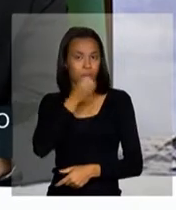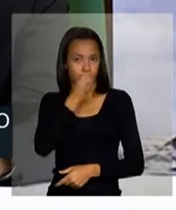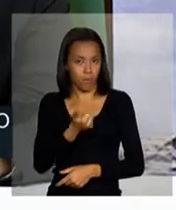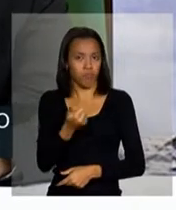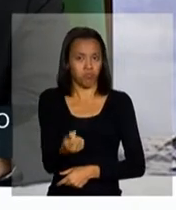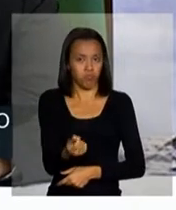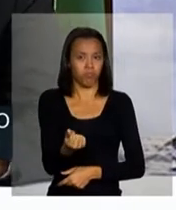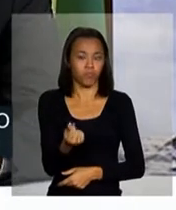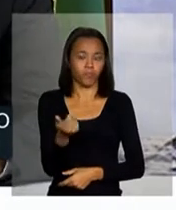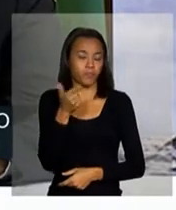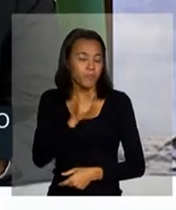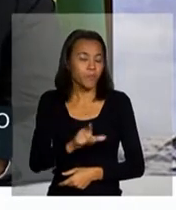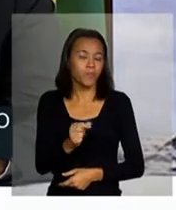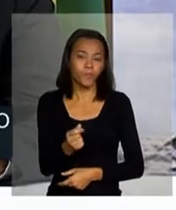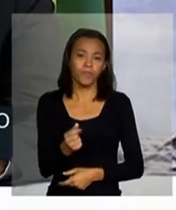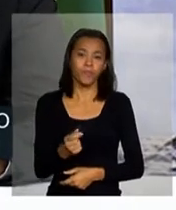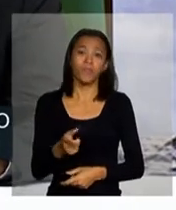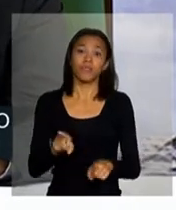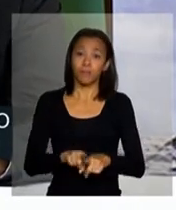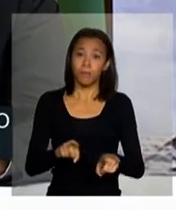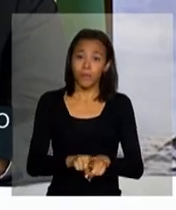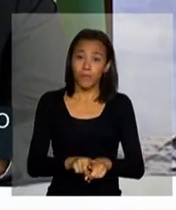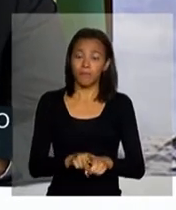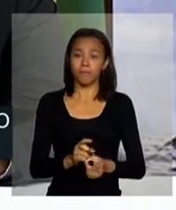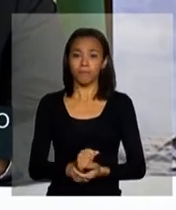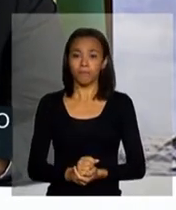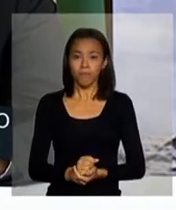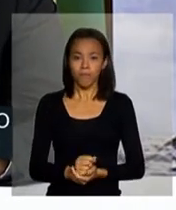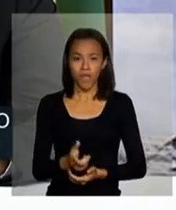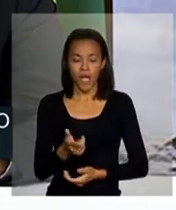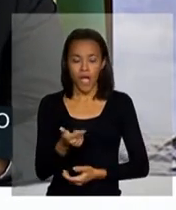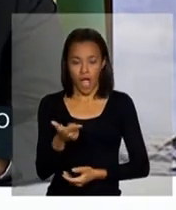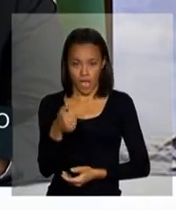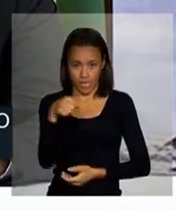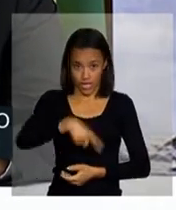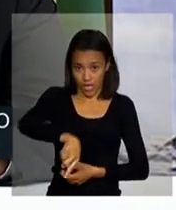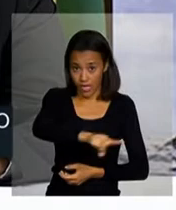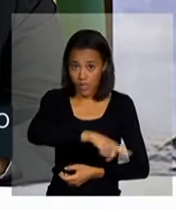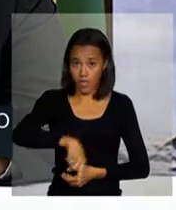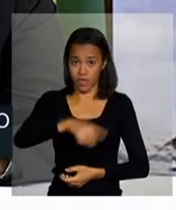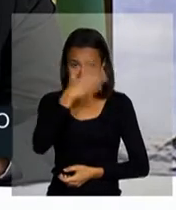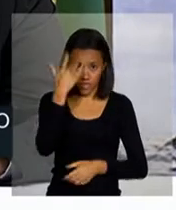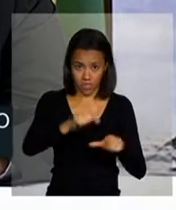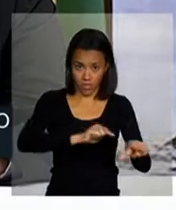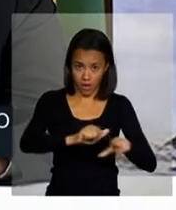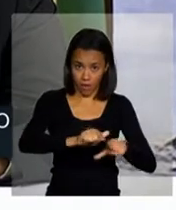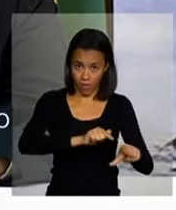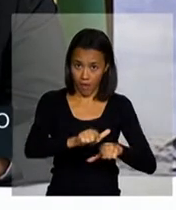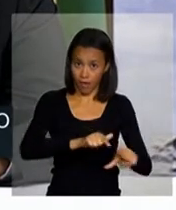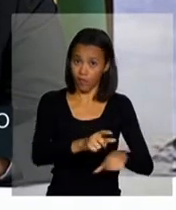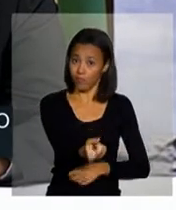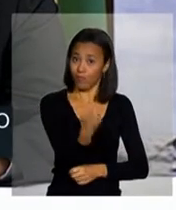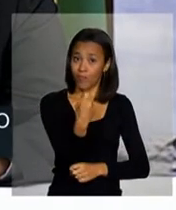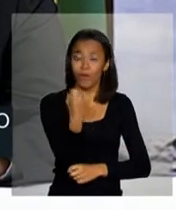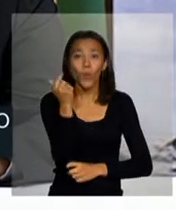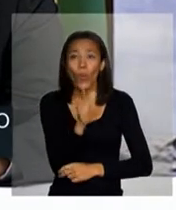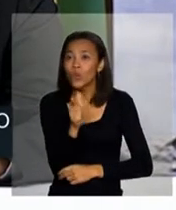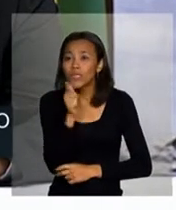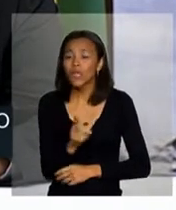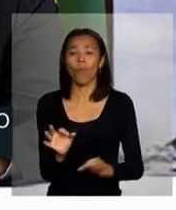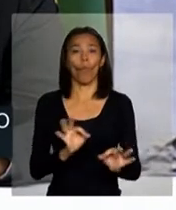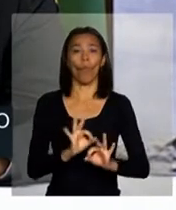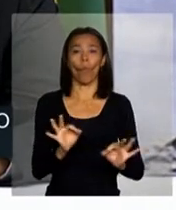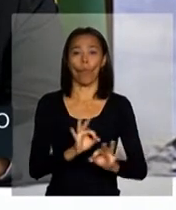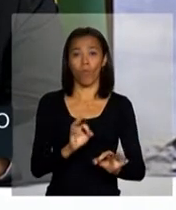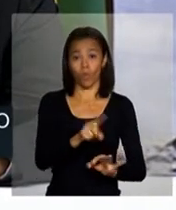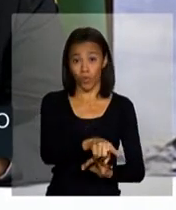apoia também aqueles pescadores que hoje não estão encontrando viabilidade no mar para se